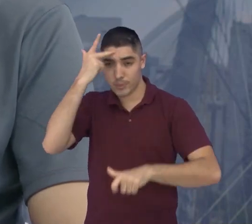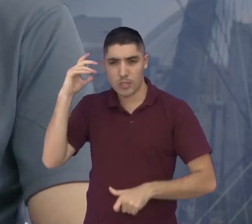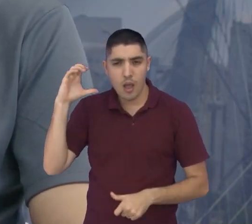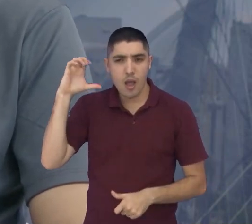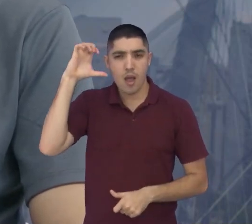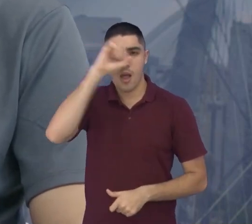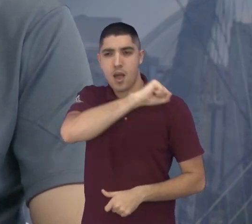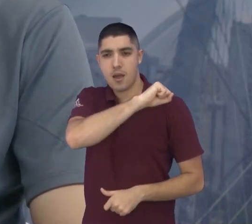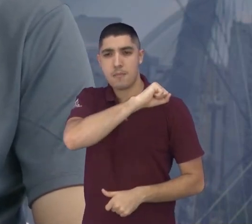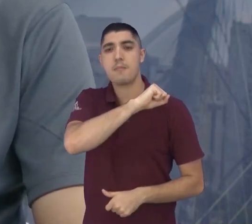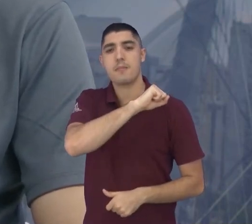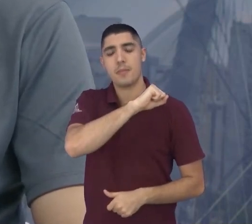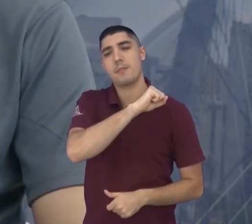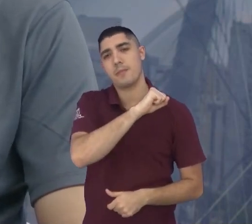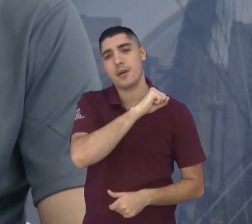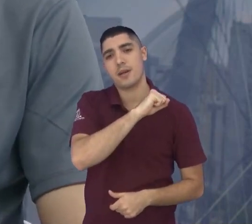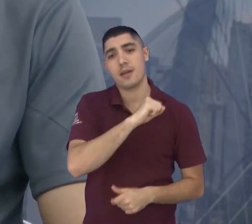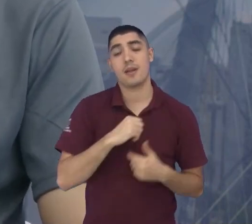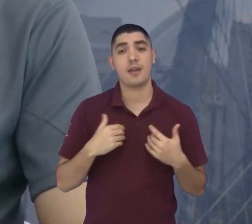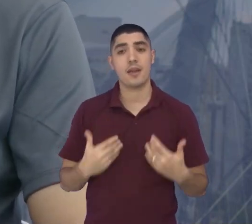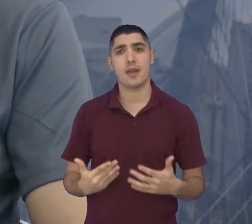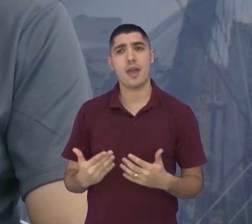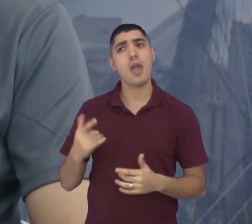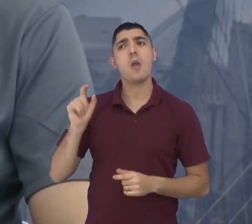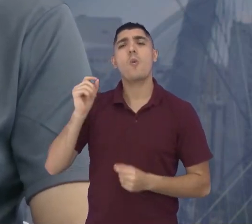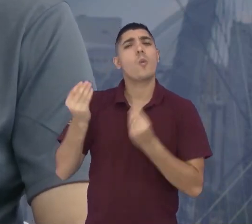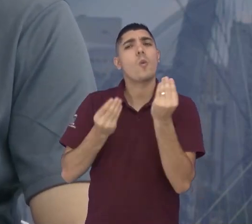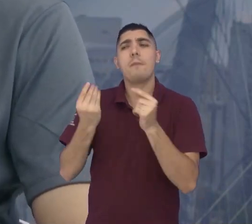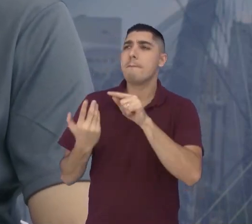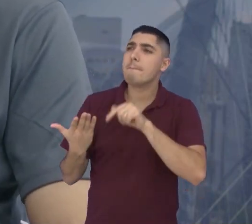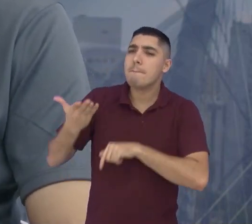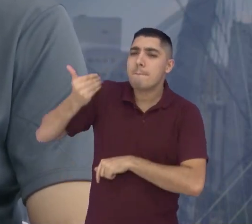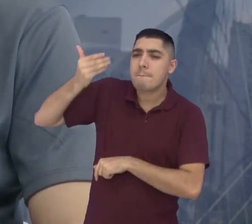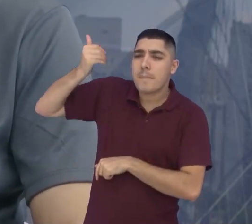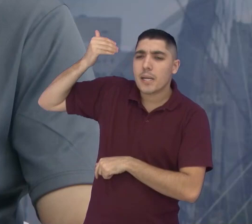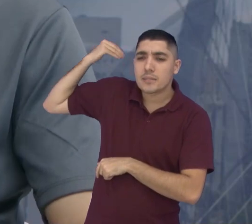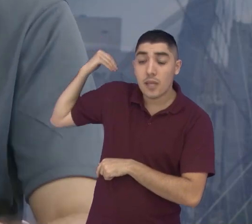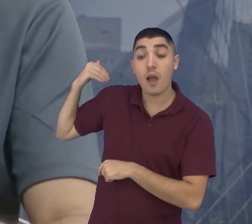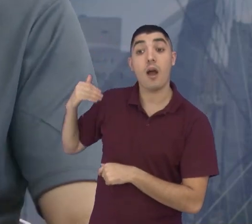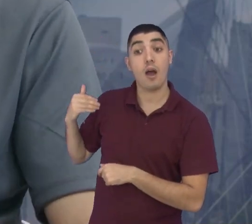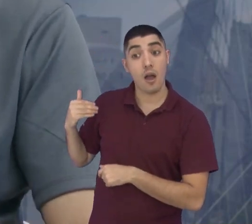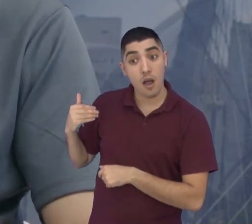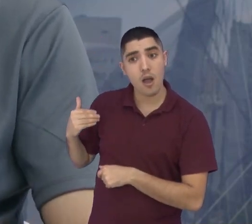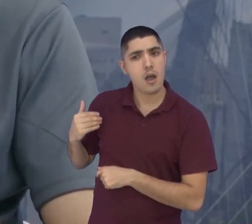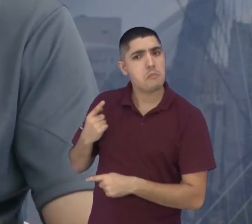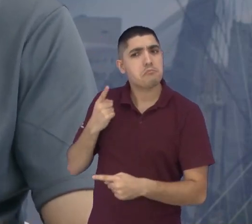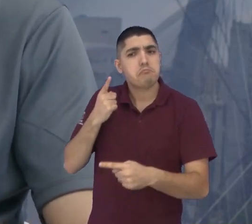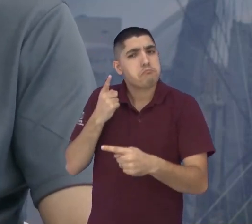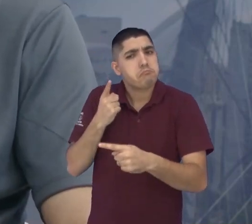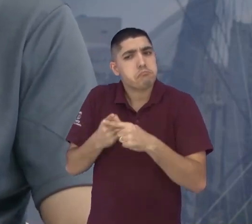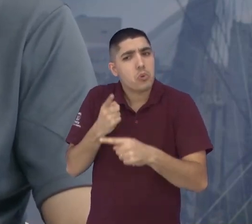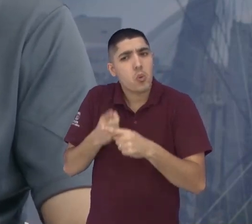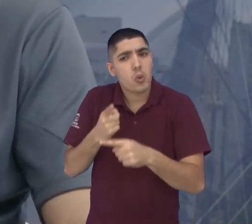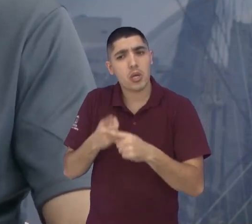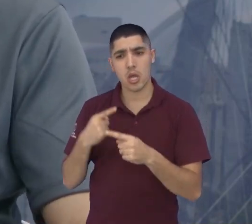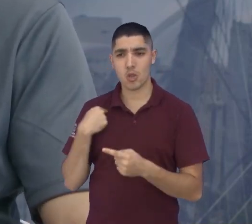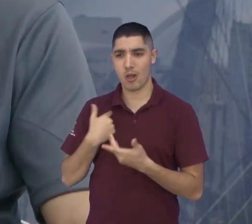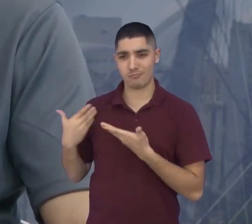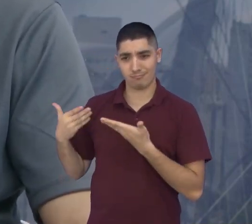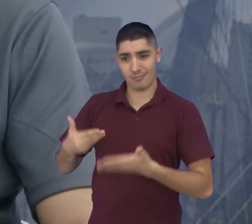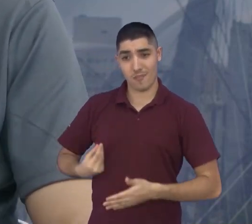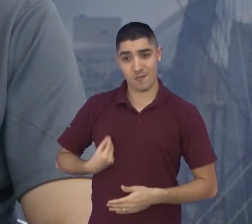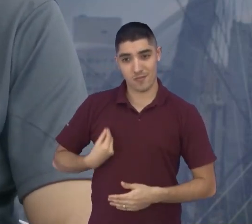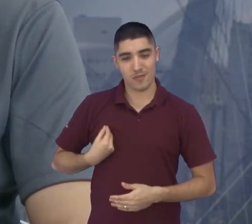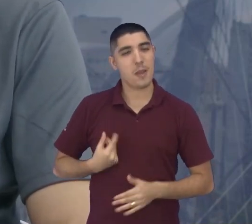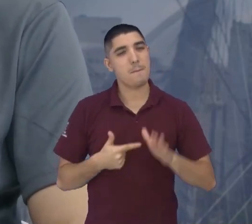que da onde elas vieram, da onde essa história aconteceu, por que nós estamos até aqui.